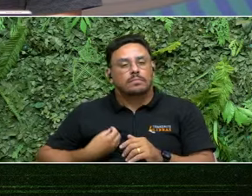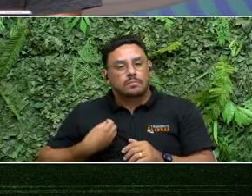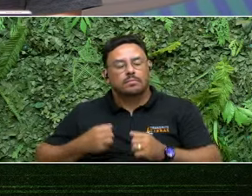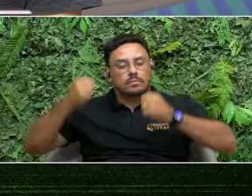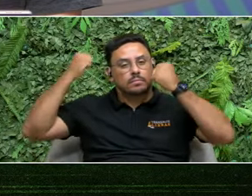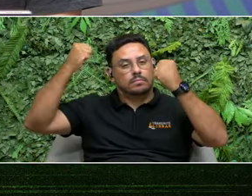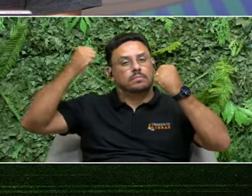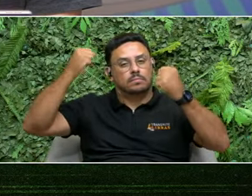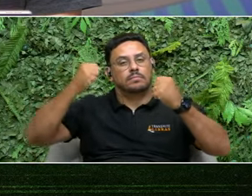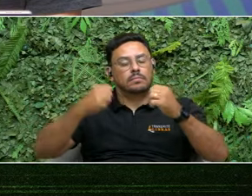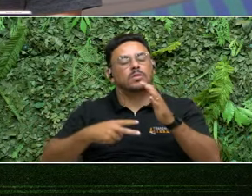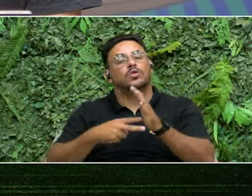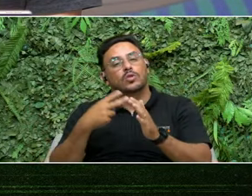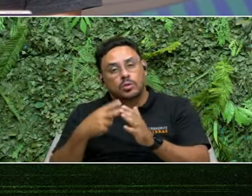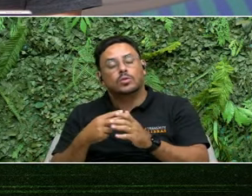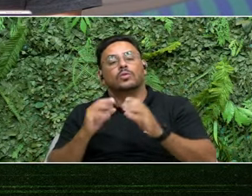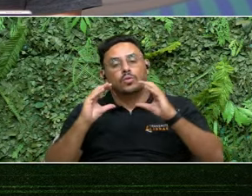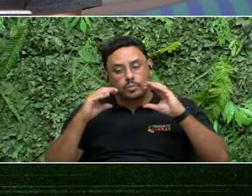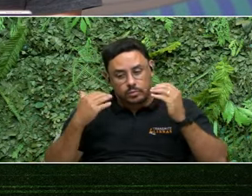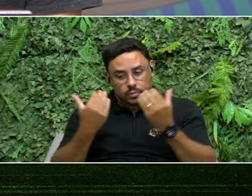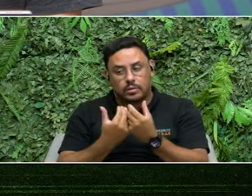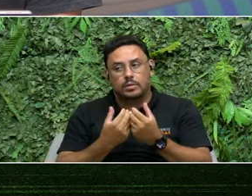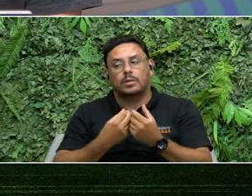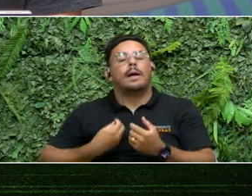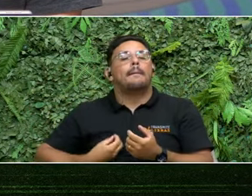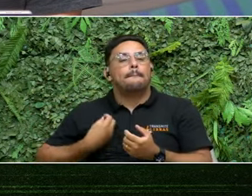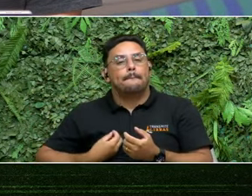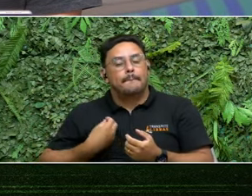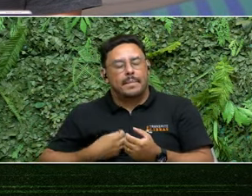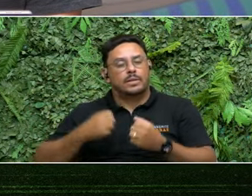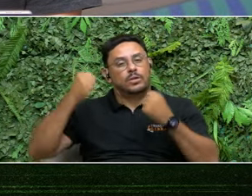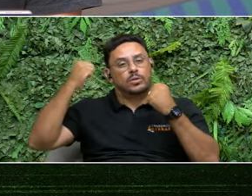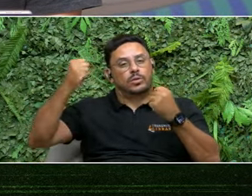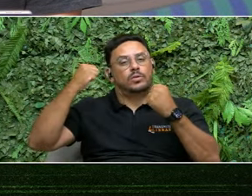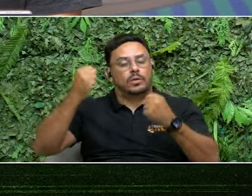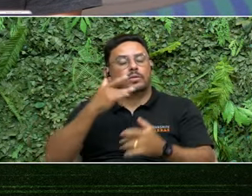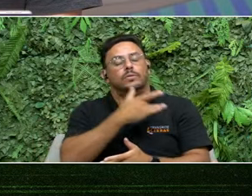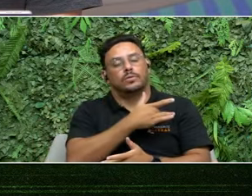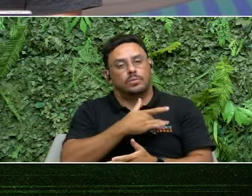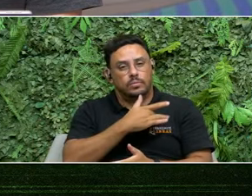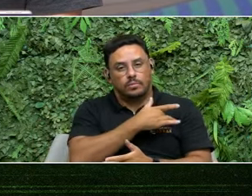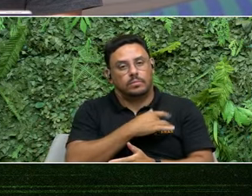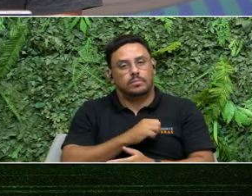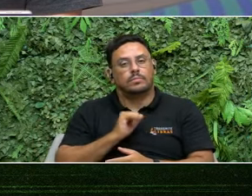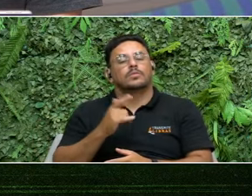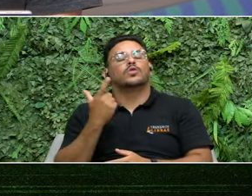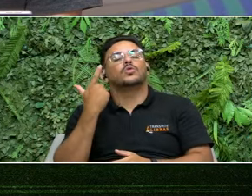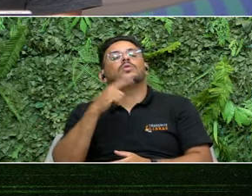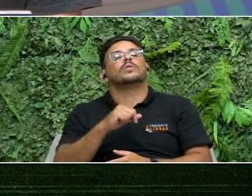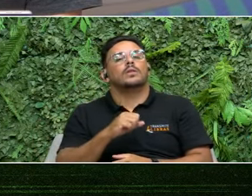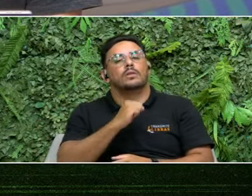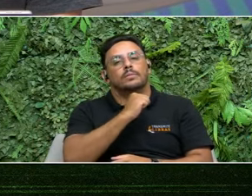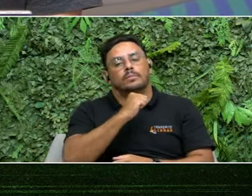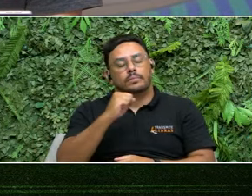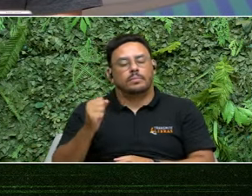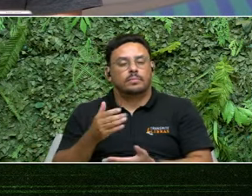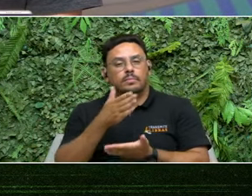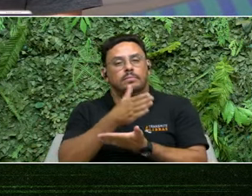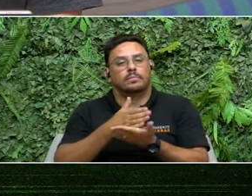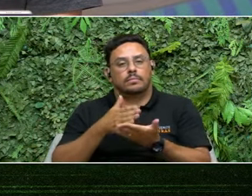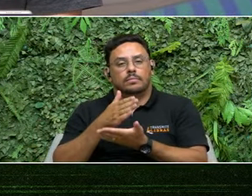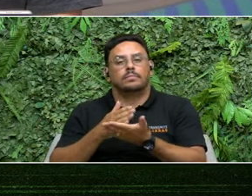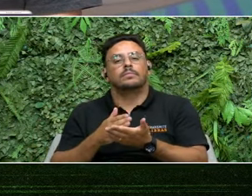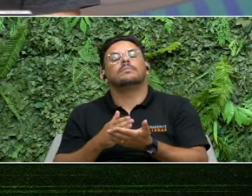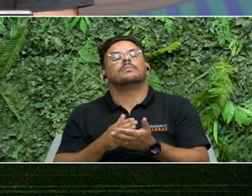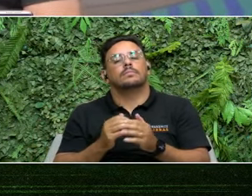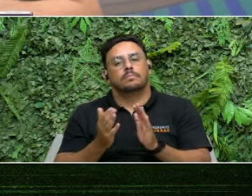atleticano no segundo jogo no Mineirão também somente a presença do torcedor cruzeirense a turma que conseguiu matar a torcida meia me no clássico tá